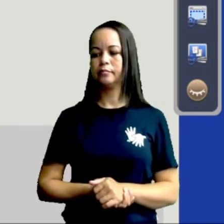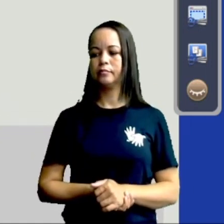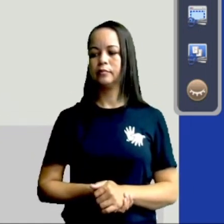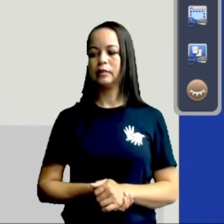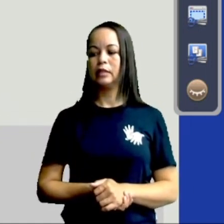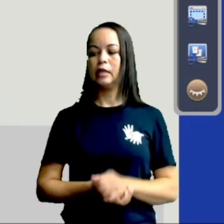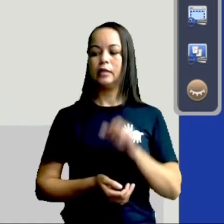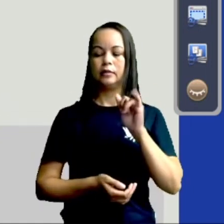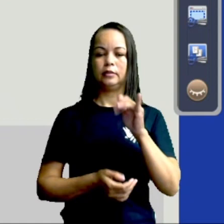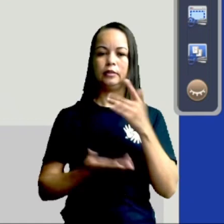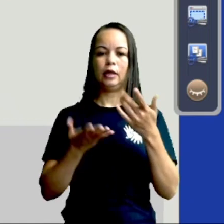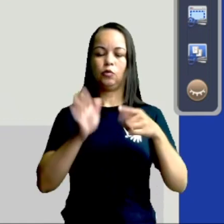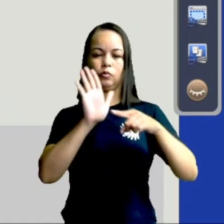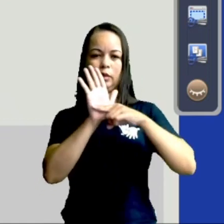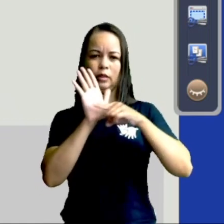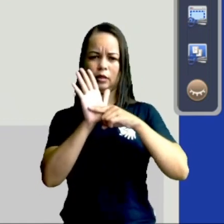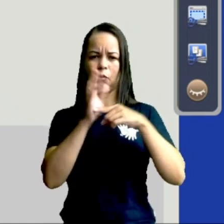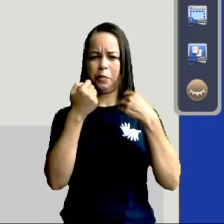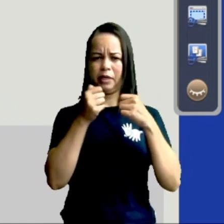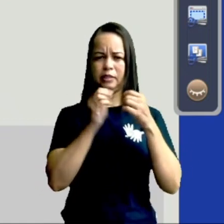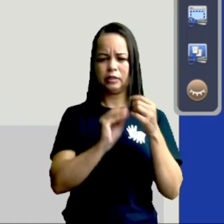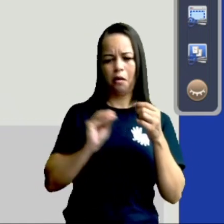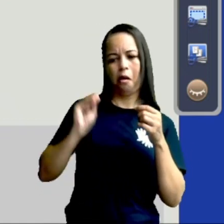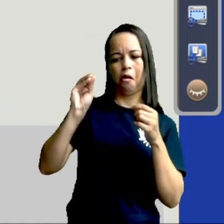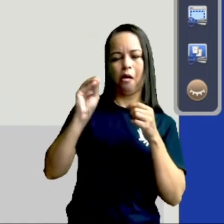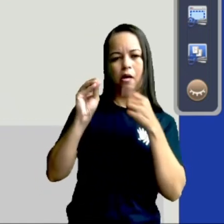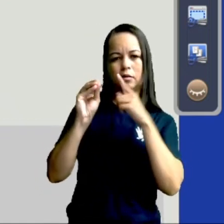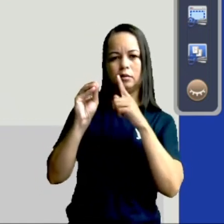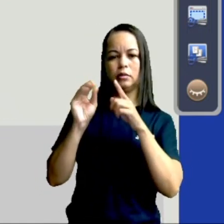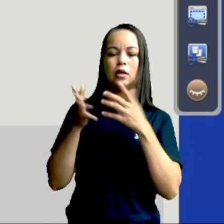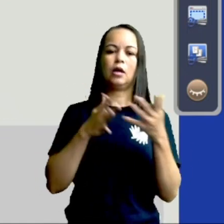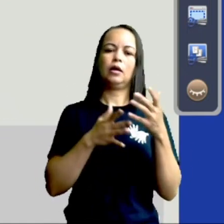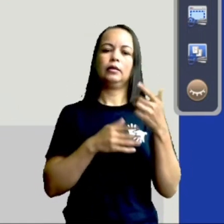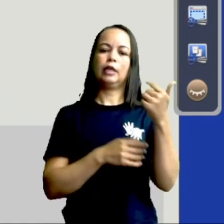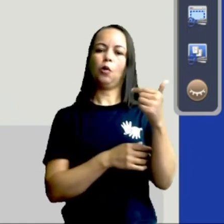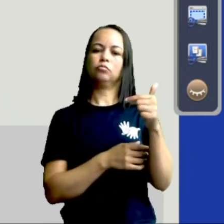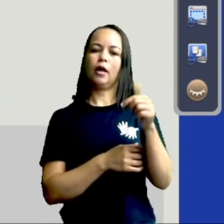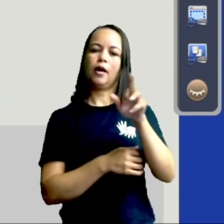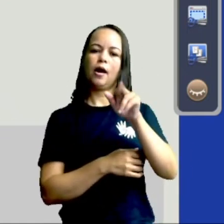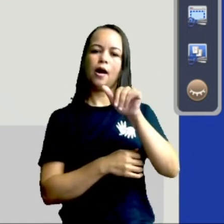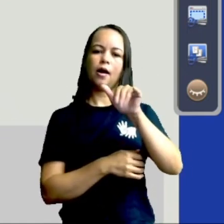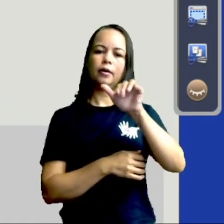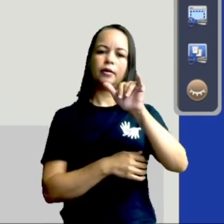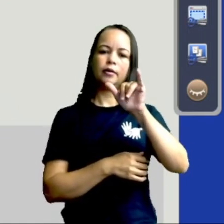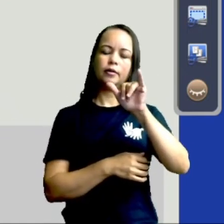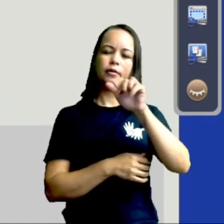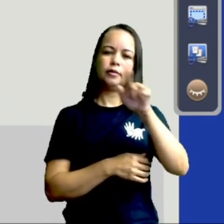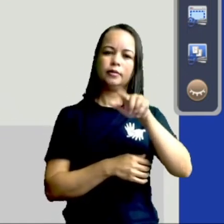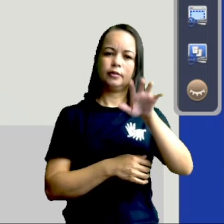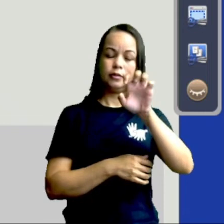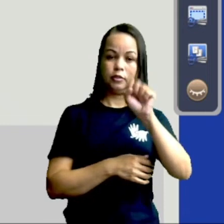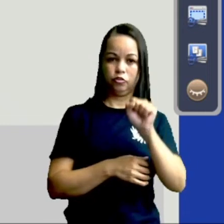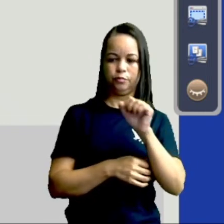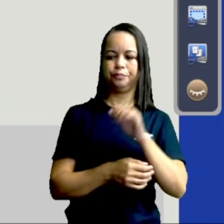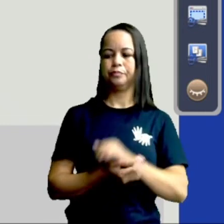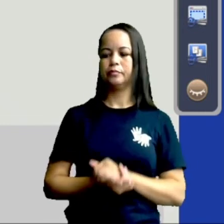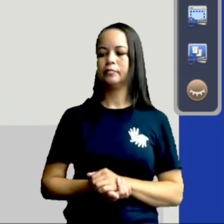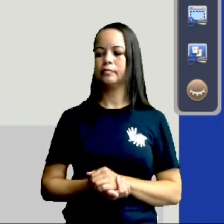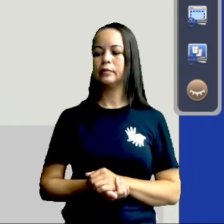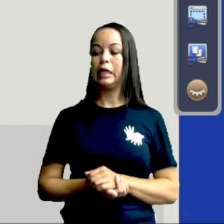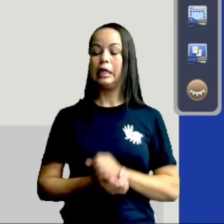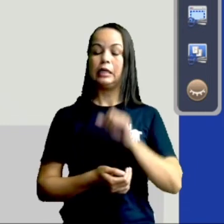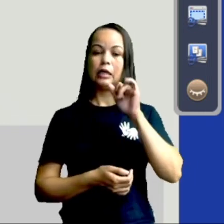delta der um número negativo, nem precisa vir para essa fórmula. É só dizer lá, a equação não tem raízes, tá bom? E se delta der um